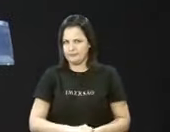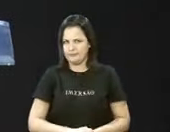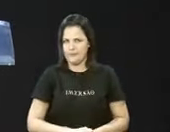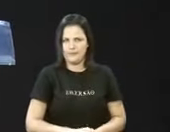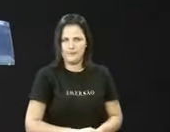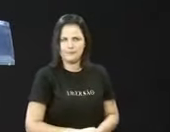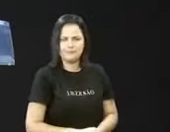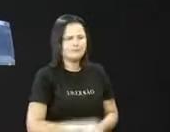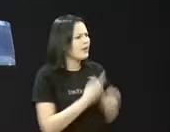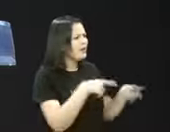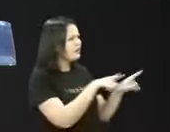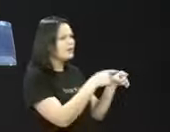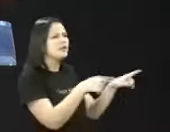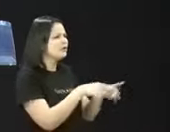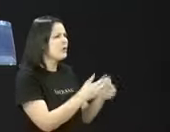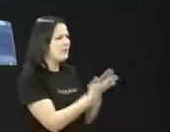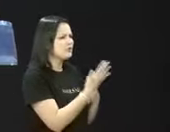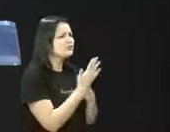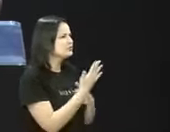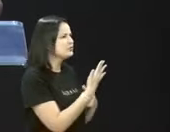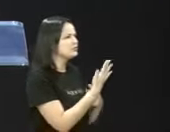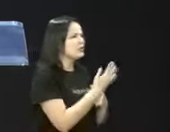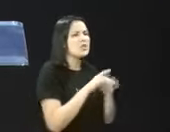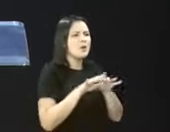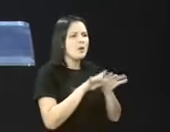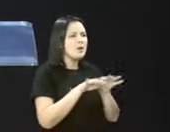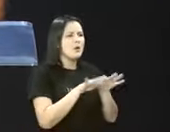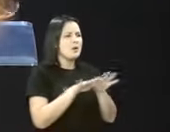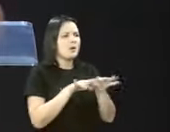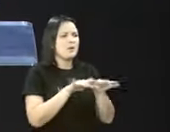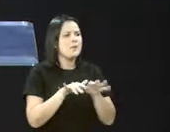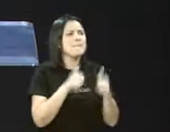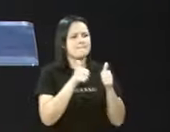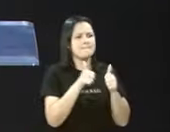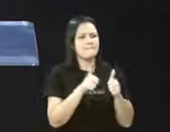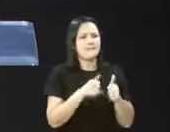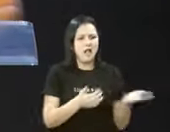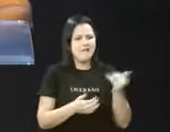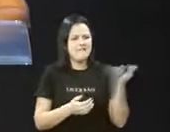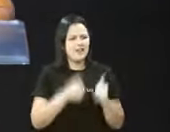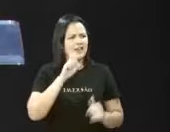ajudar, gente. Cadê o pessoal do teclado? Vem, Liane, você mesmo.